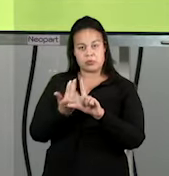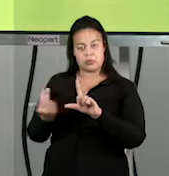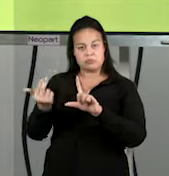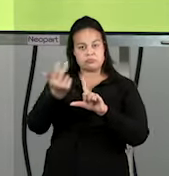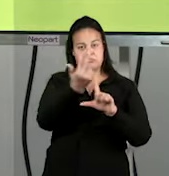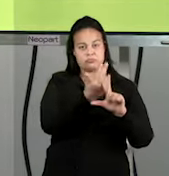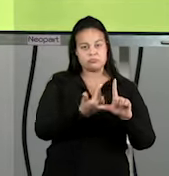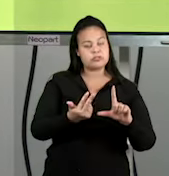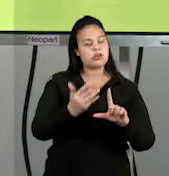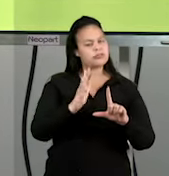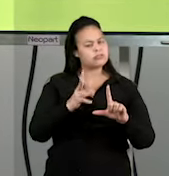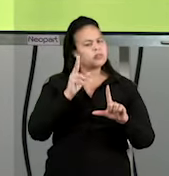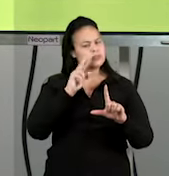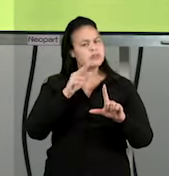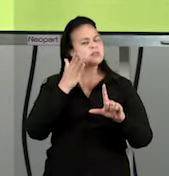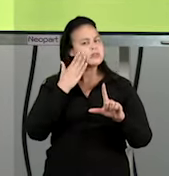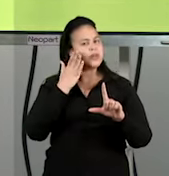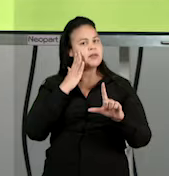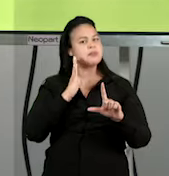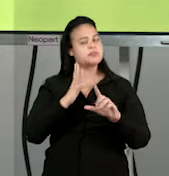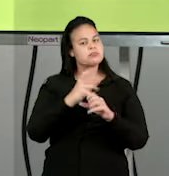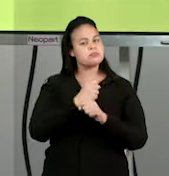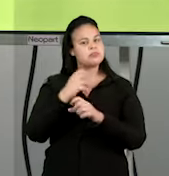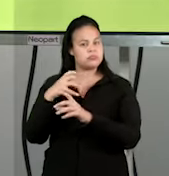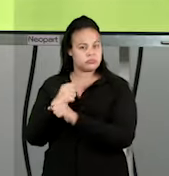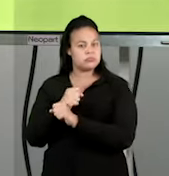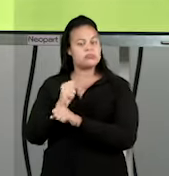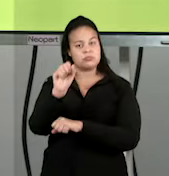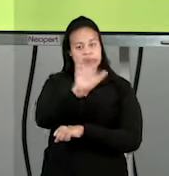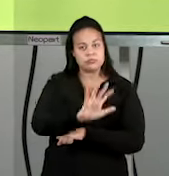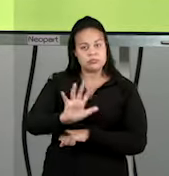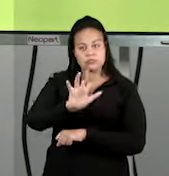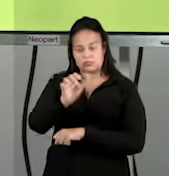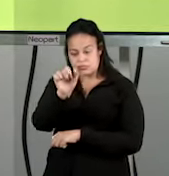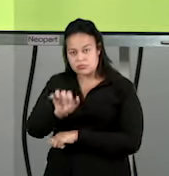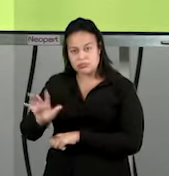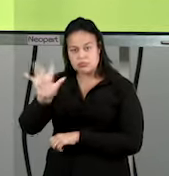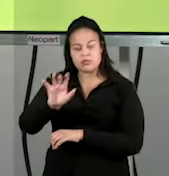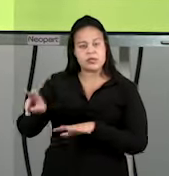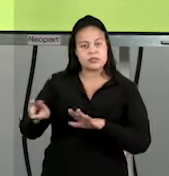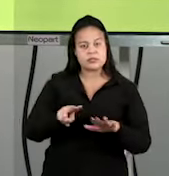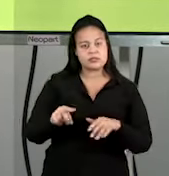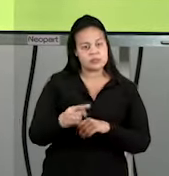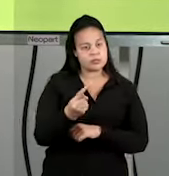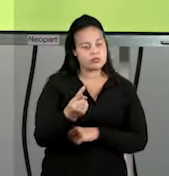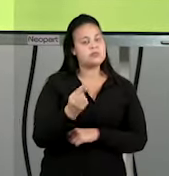já vimos como calcular esses ângulos internos na semana 1,